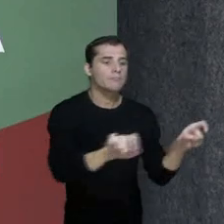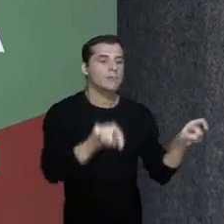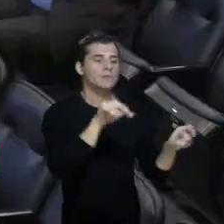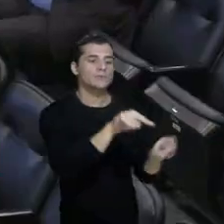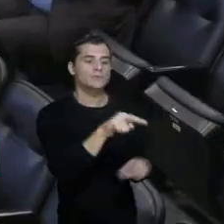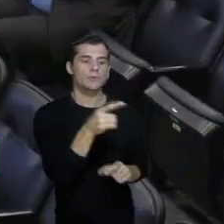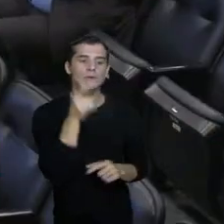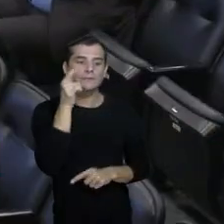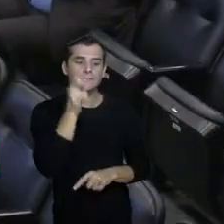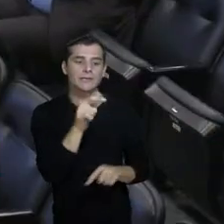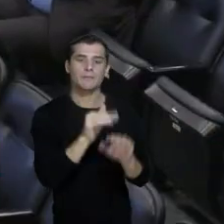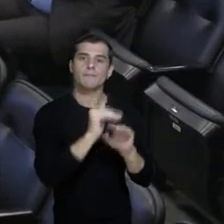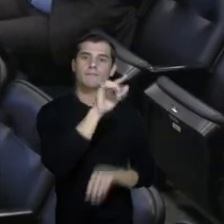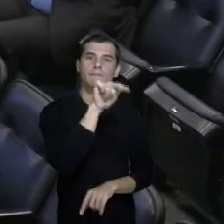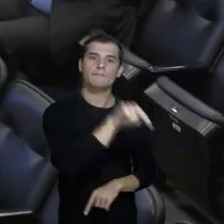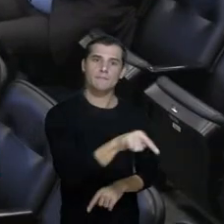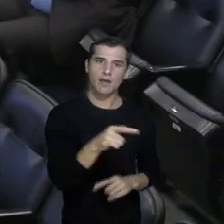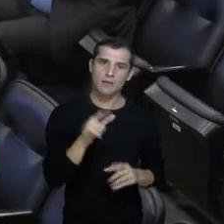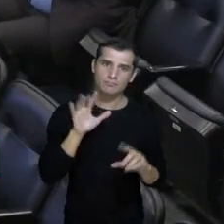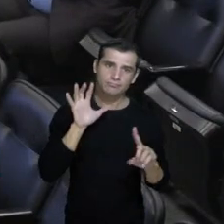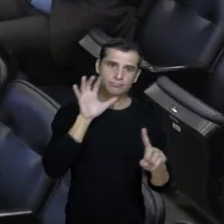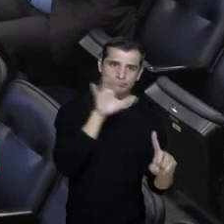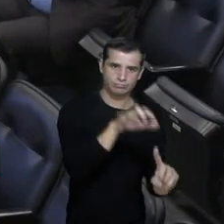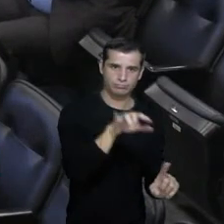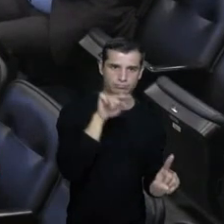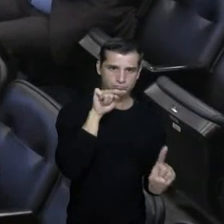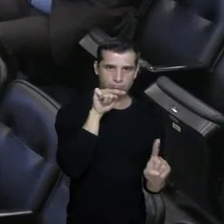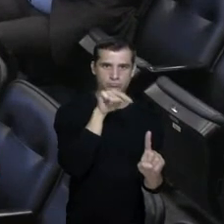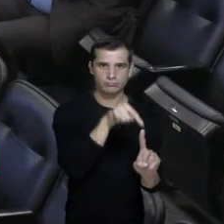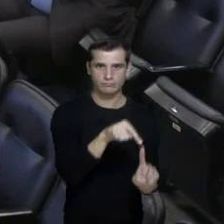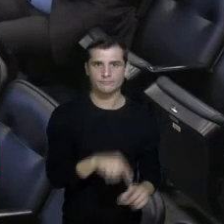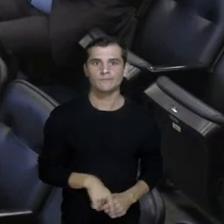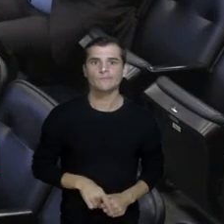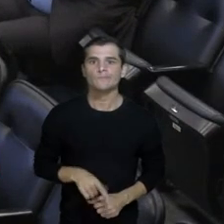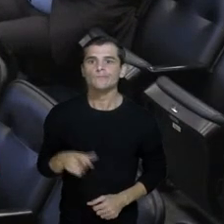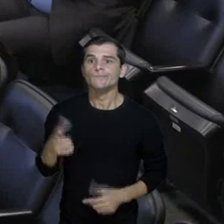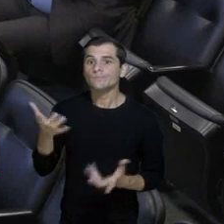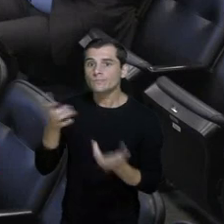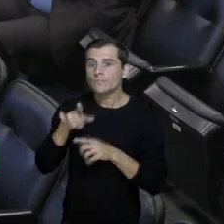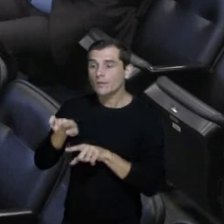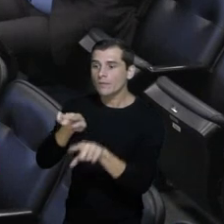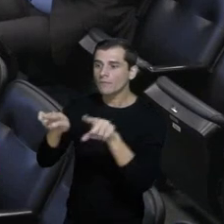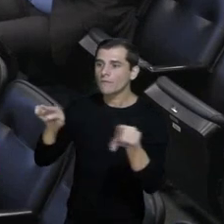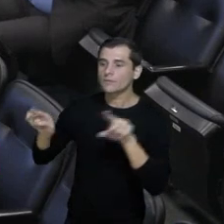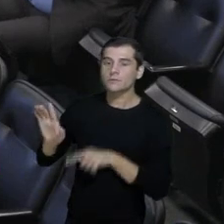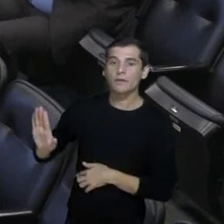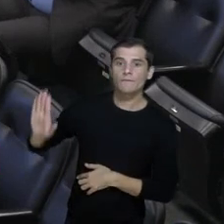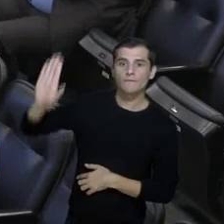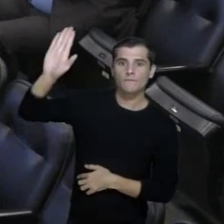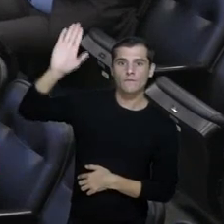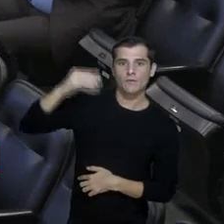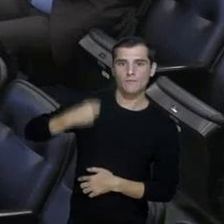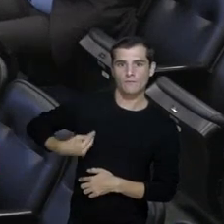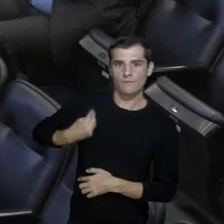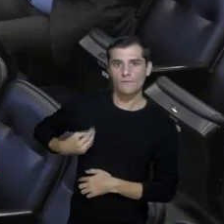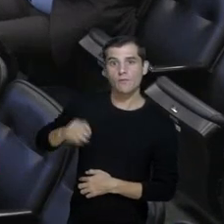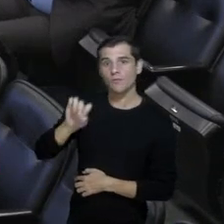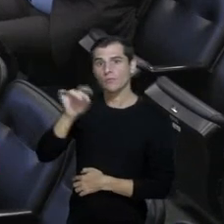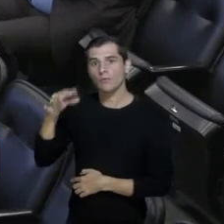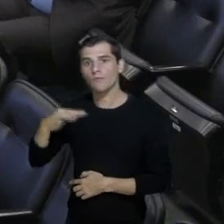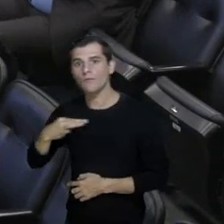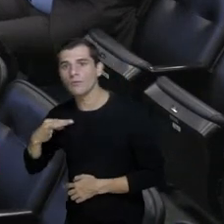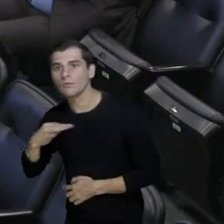só Eu pediria que cada um levantasse dissesse o nome A Entidade ou se é um voluntário formiguinha vamos começar pelo Dr